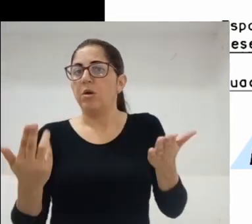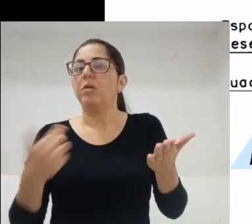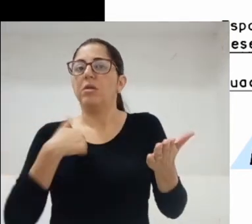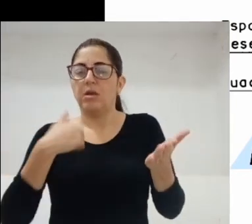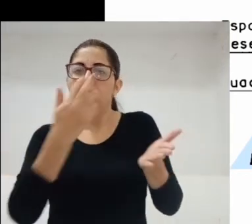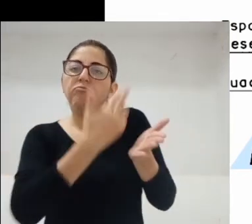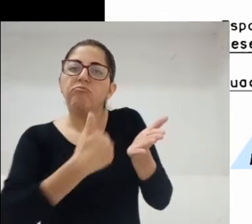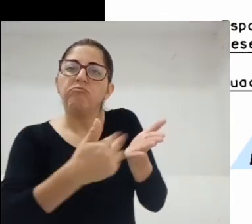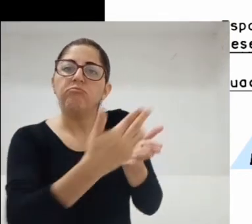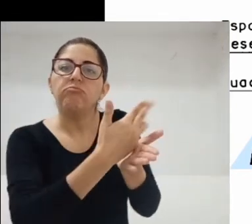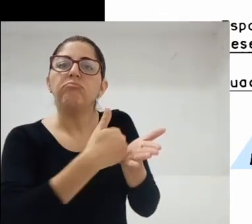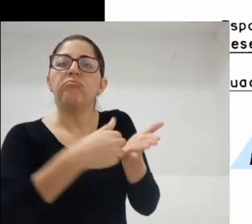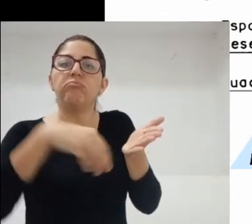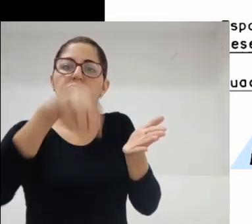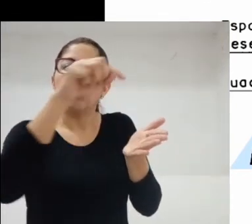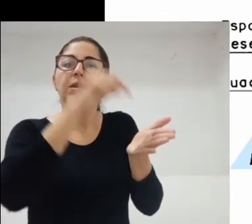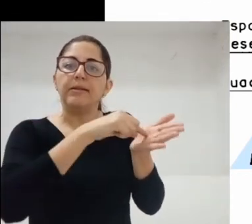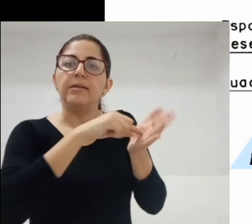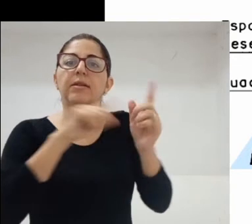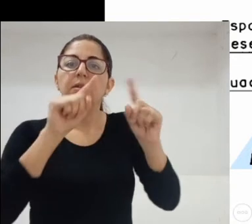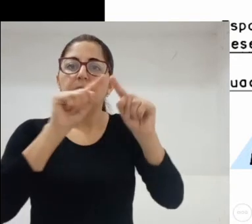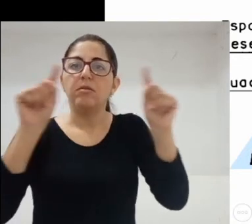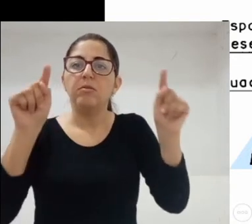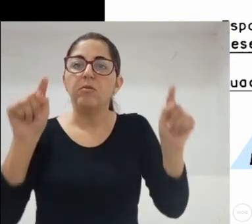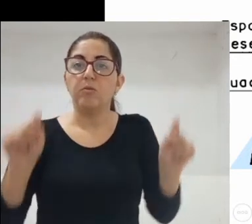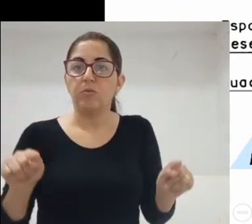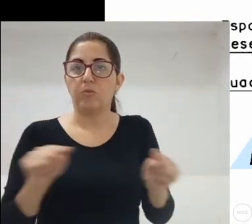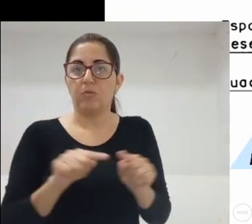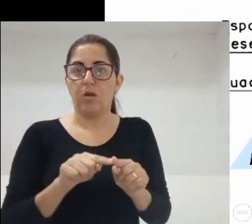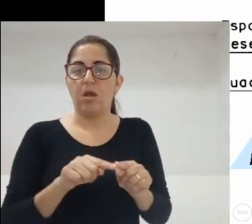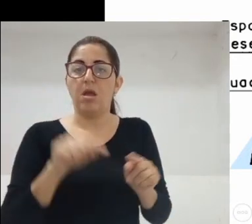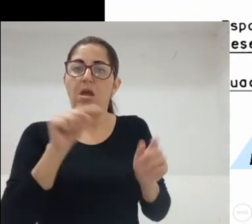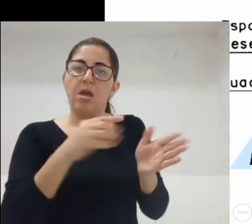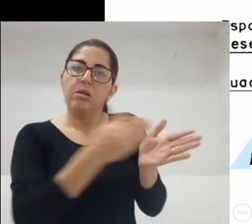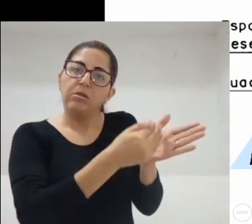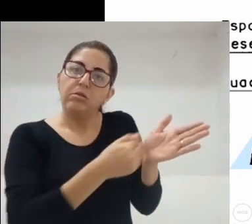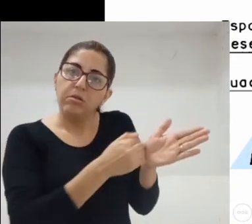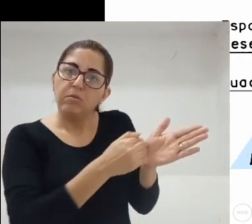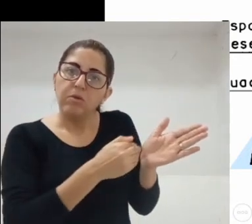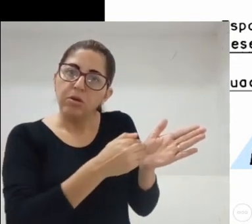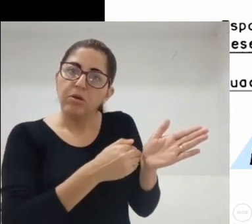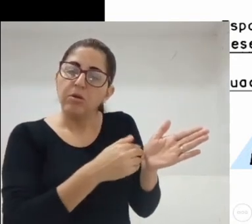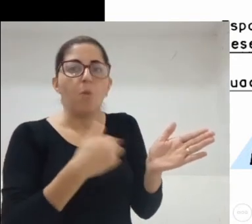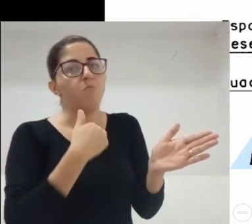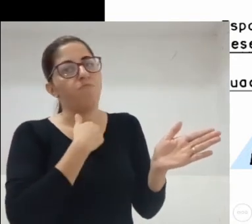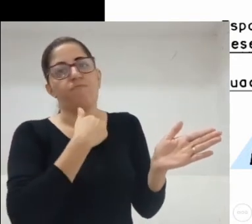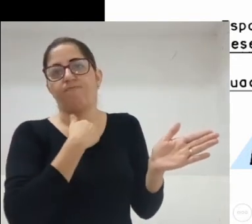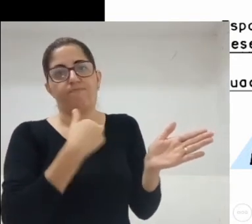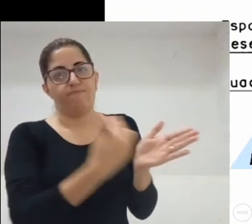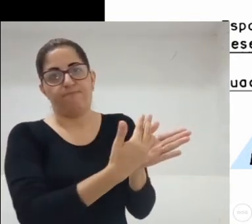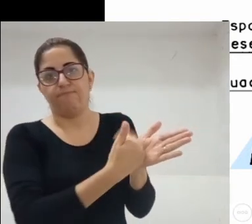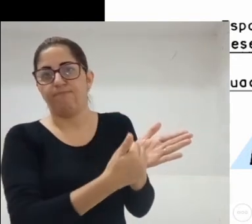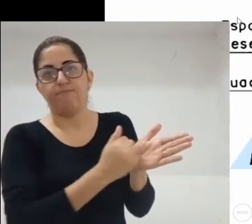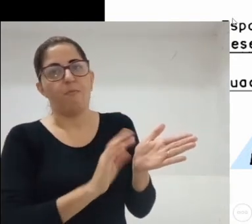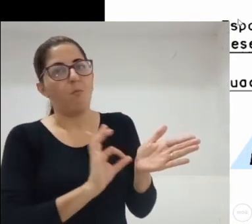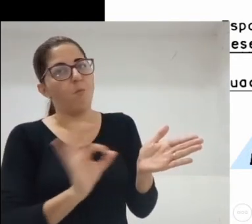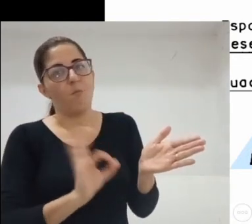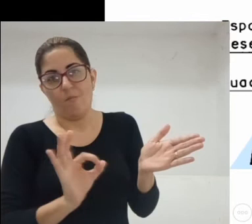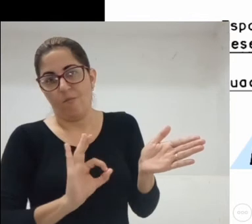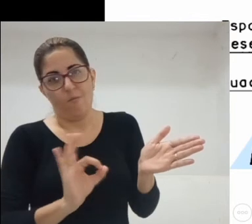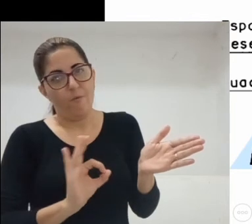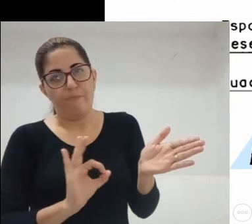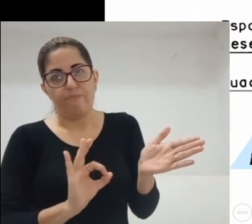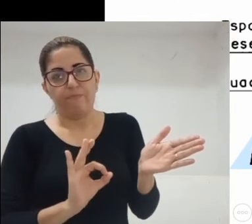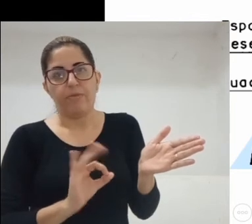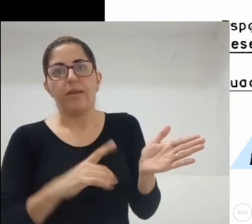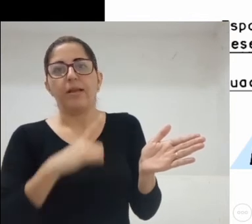de utilização para desenho. Então, quando eu for desenhar na minha folha, eu vou desenhar dentro desse quadro.